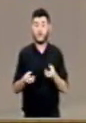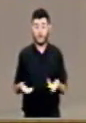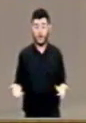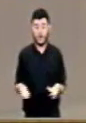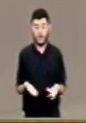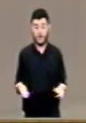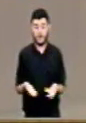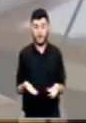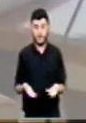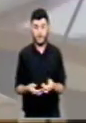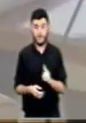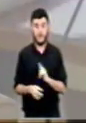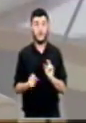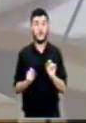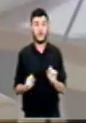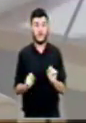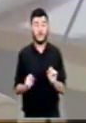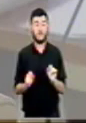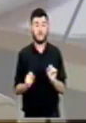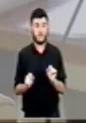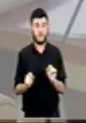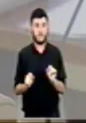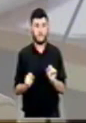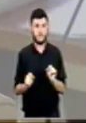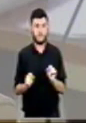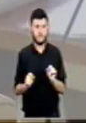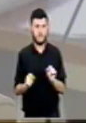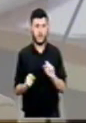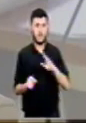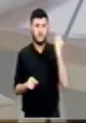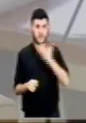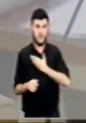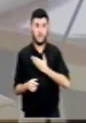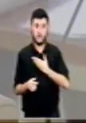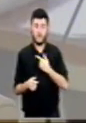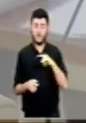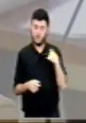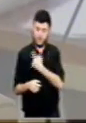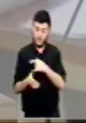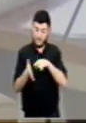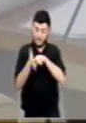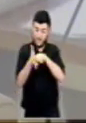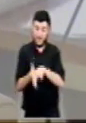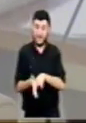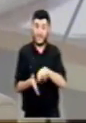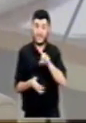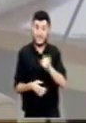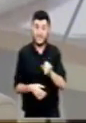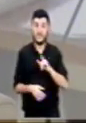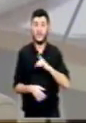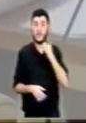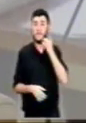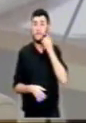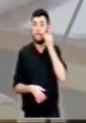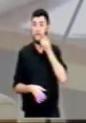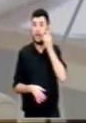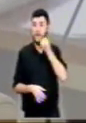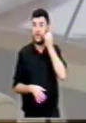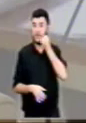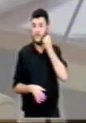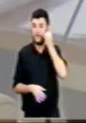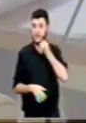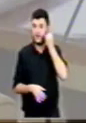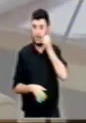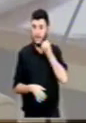do caso concreto, verificar se, de fato, aqui havia parlamentares como